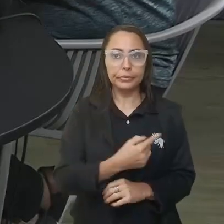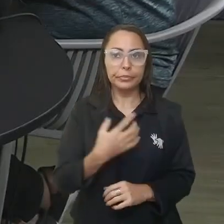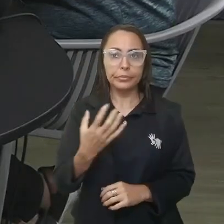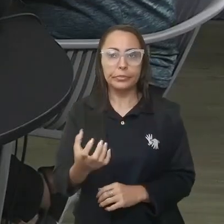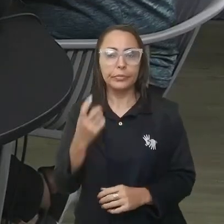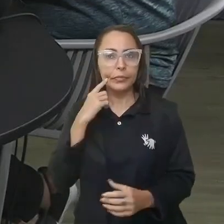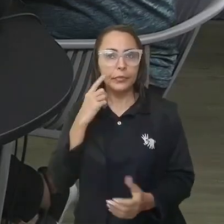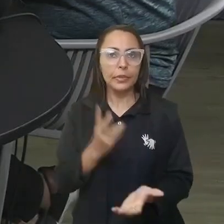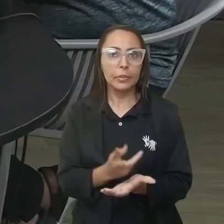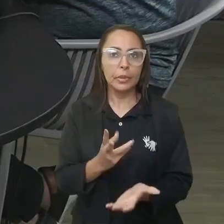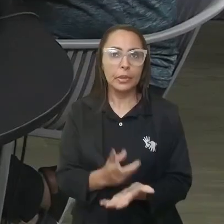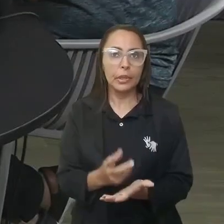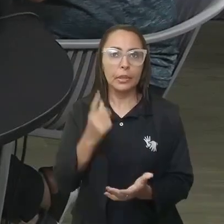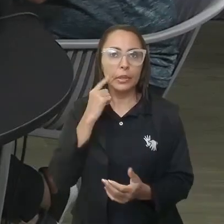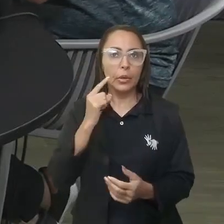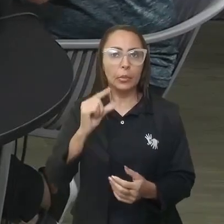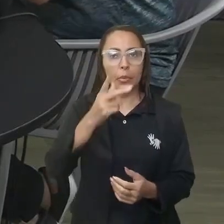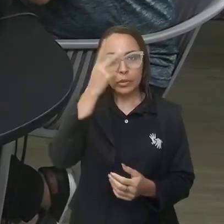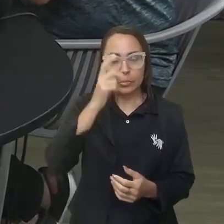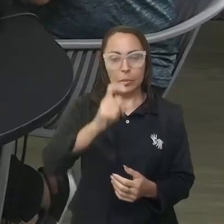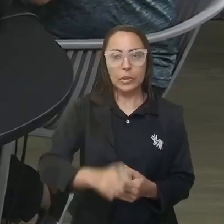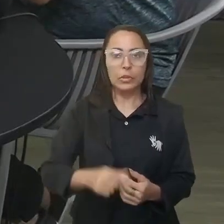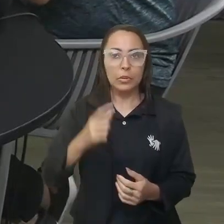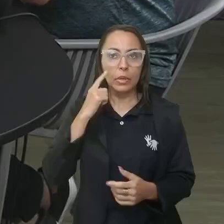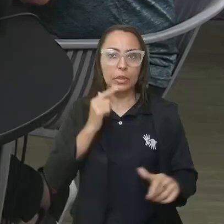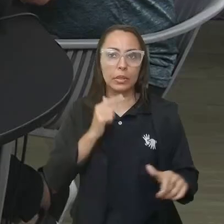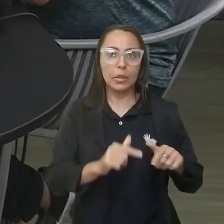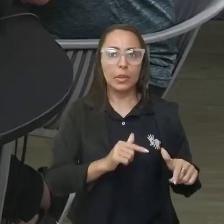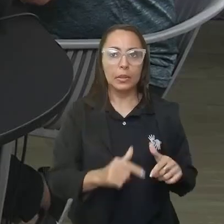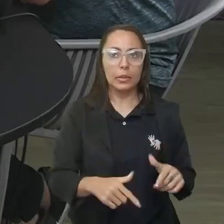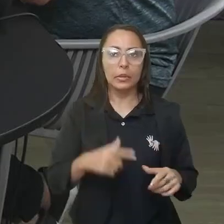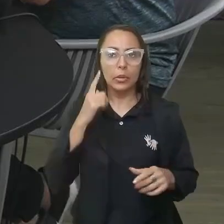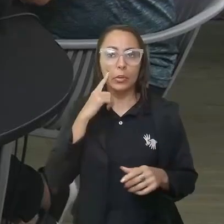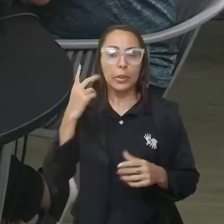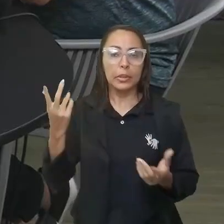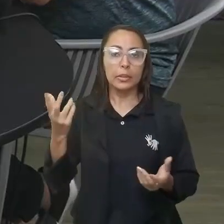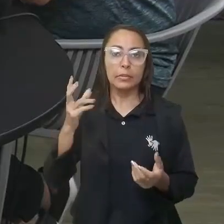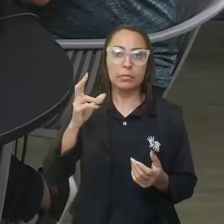só que somos poucas pessoas trabalhando na UNESG, atualmente 5,